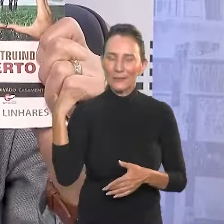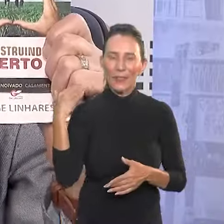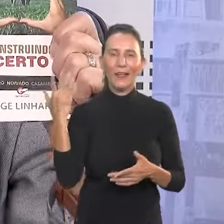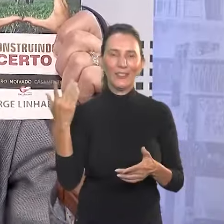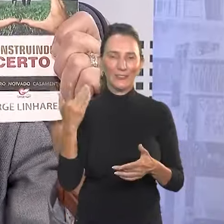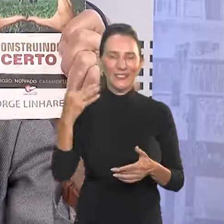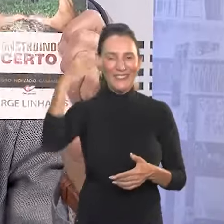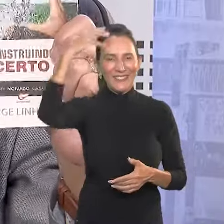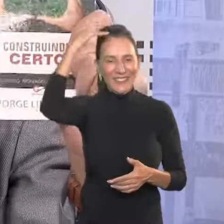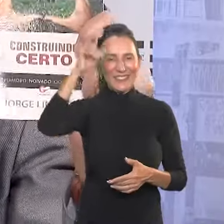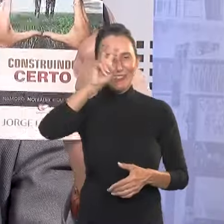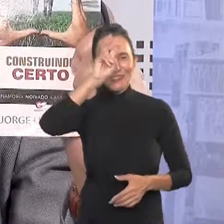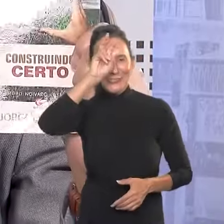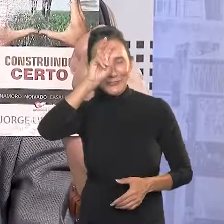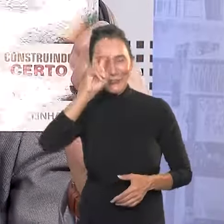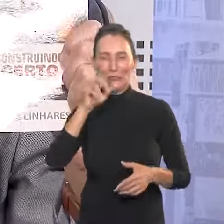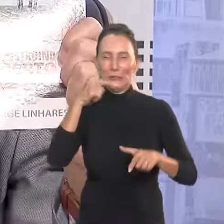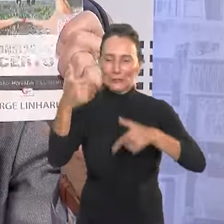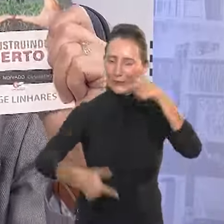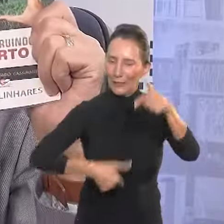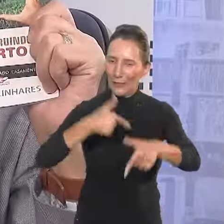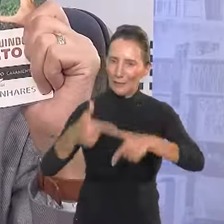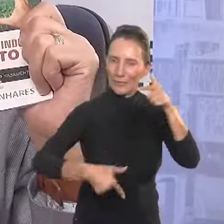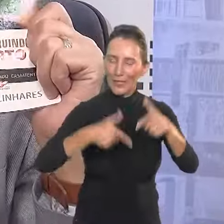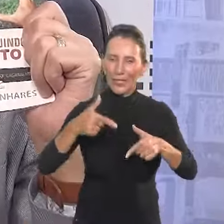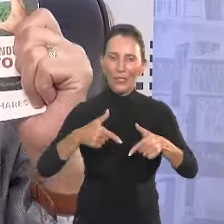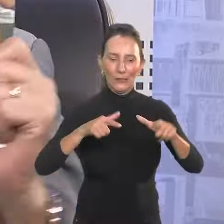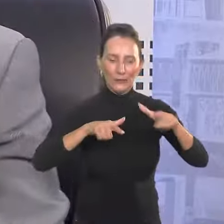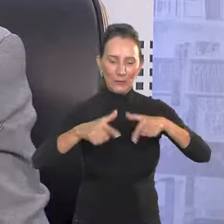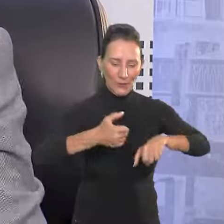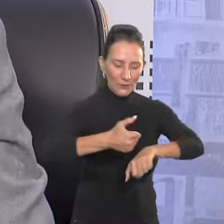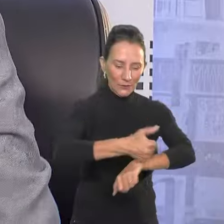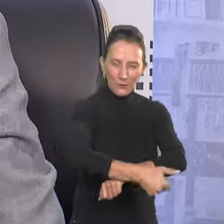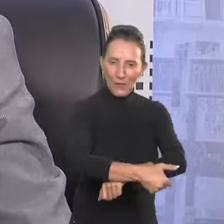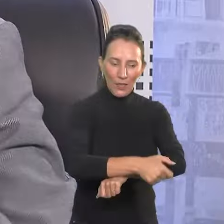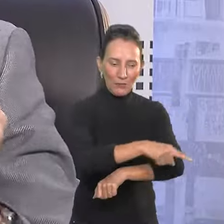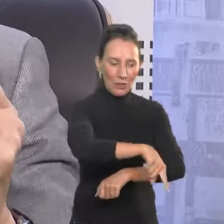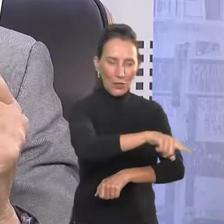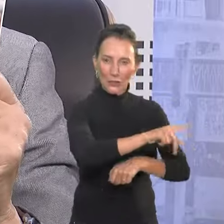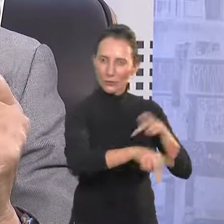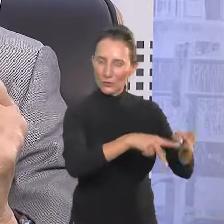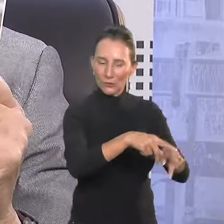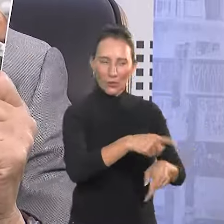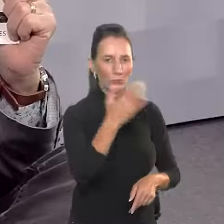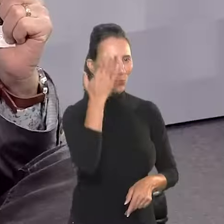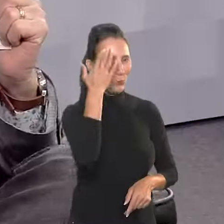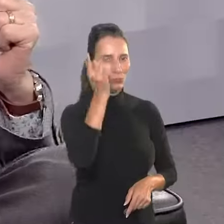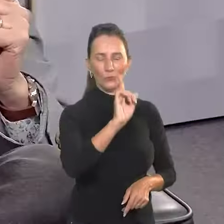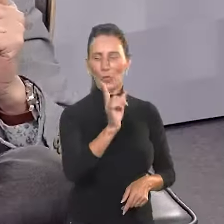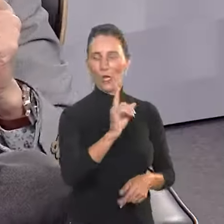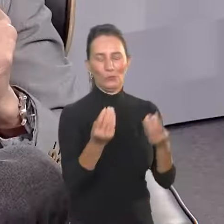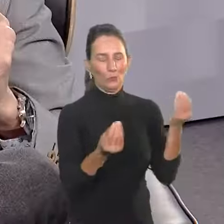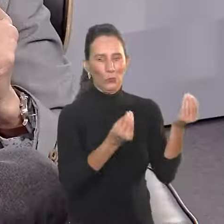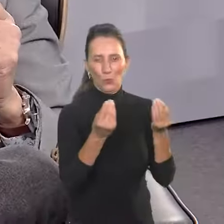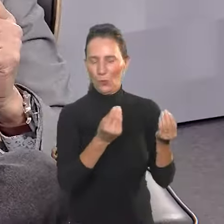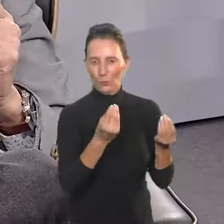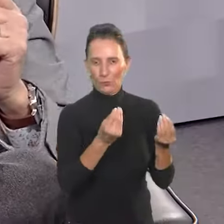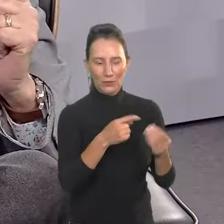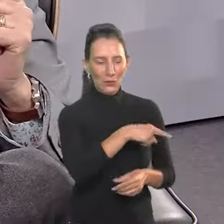era da cidadania romana. Os escravos não detinham o conhecimento, eles